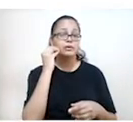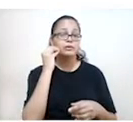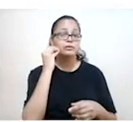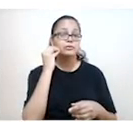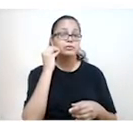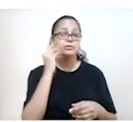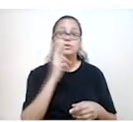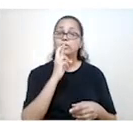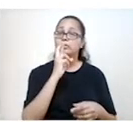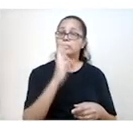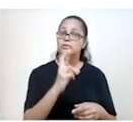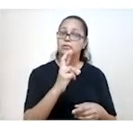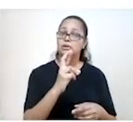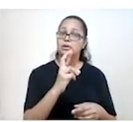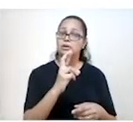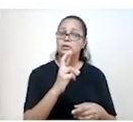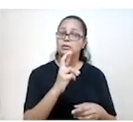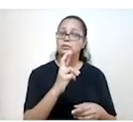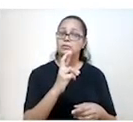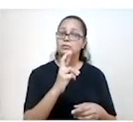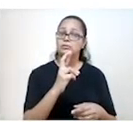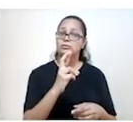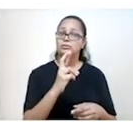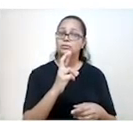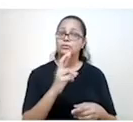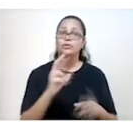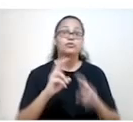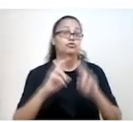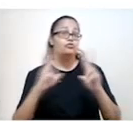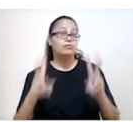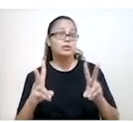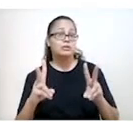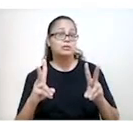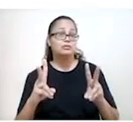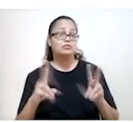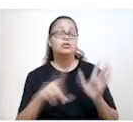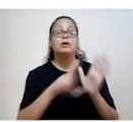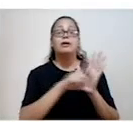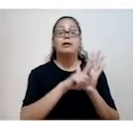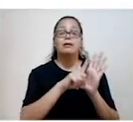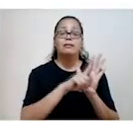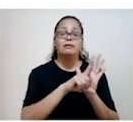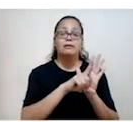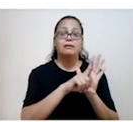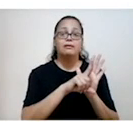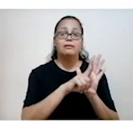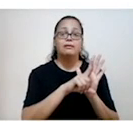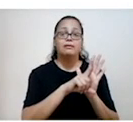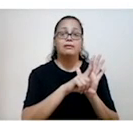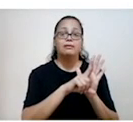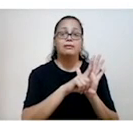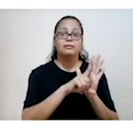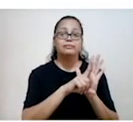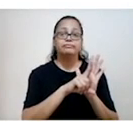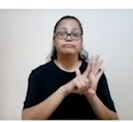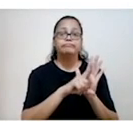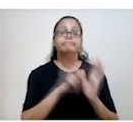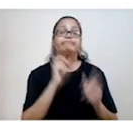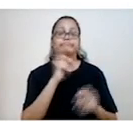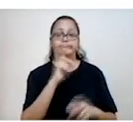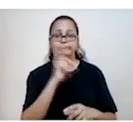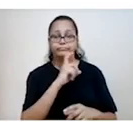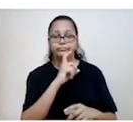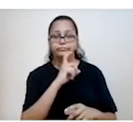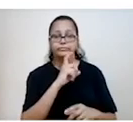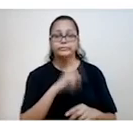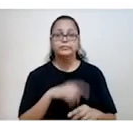um dos resultados, apenas um dos resultados tivesse dado diferente, essa lei aqui, esse t igual a 2n, seria mentira. Então, a gente